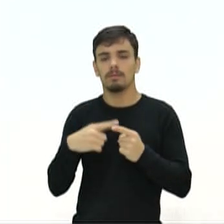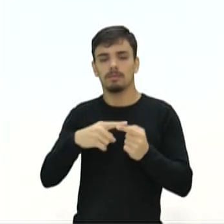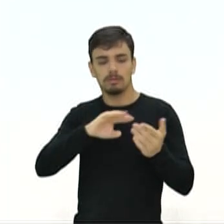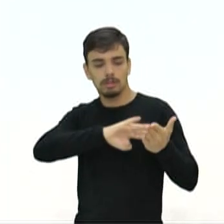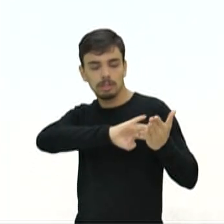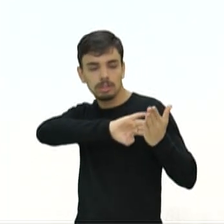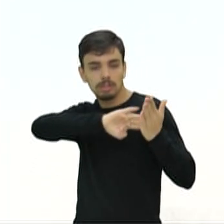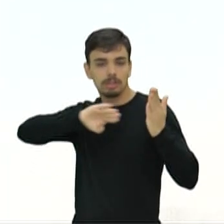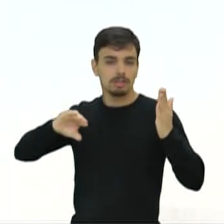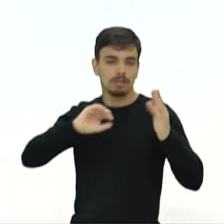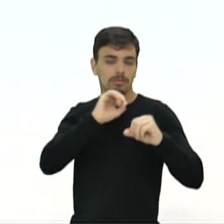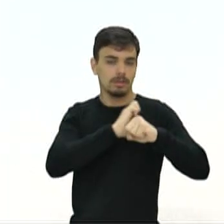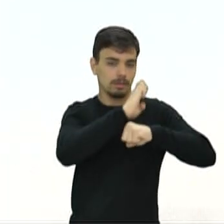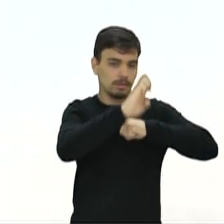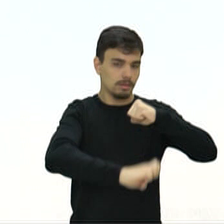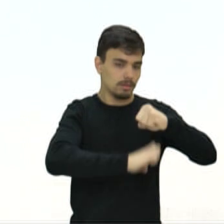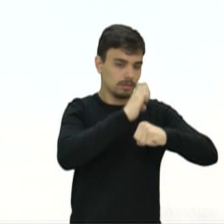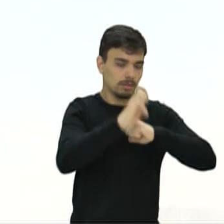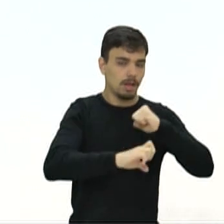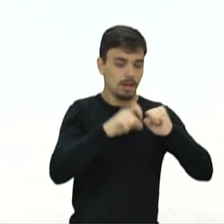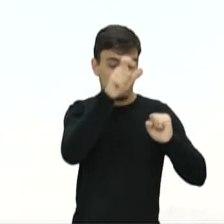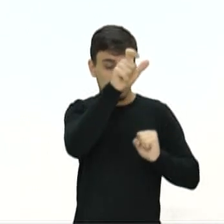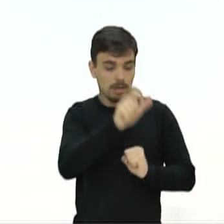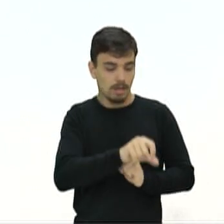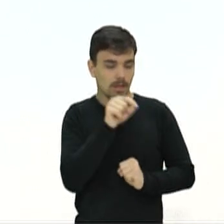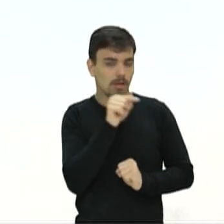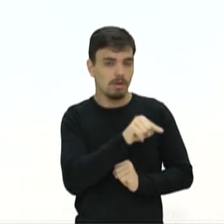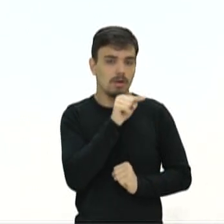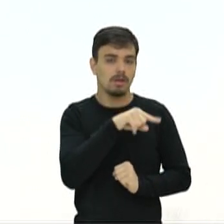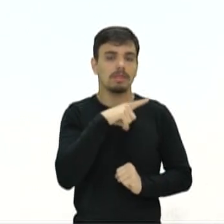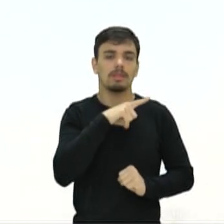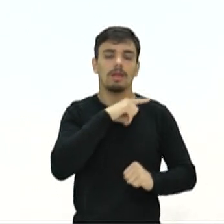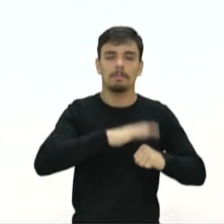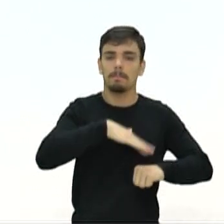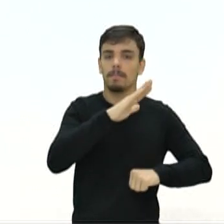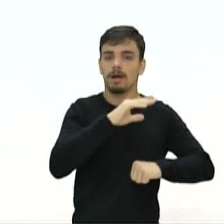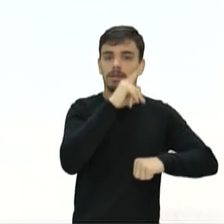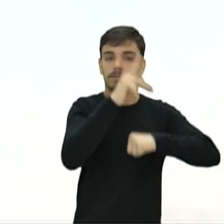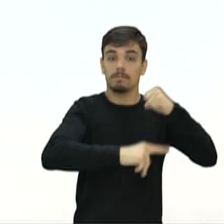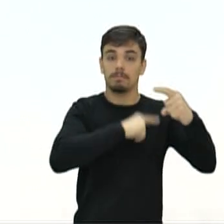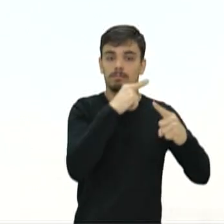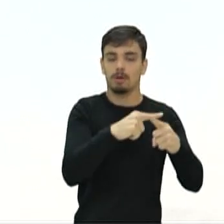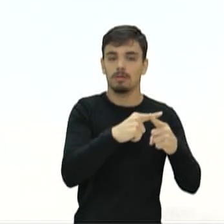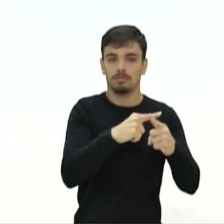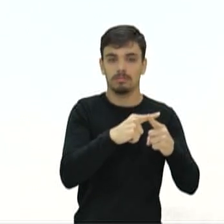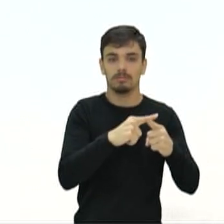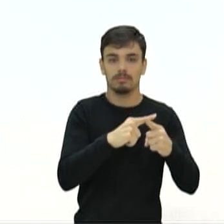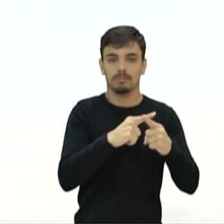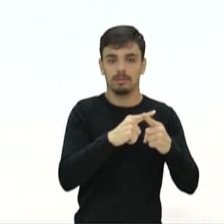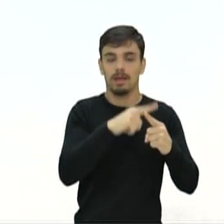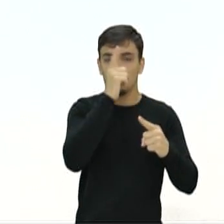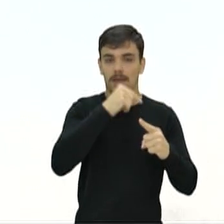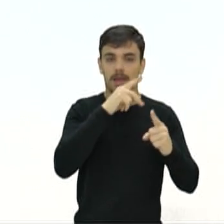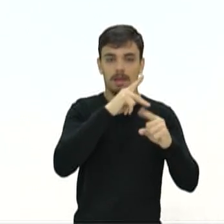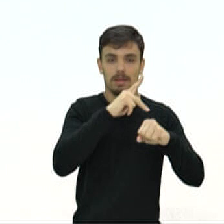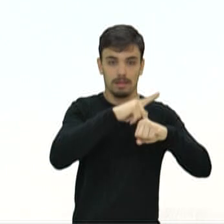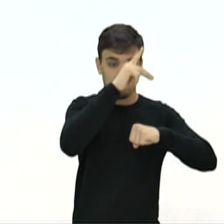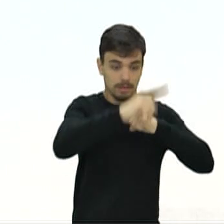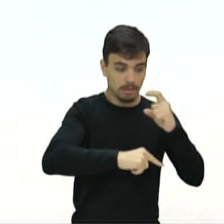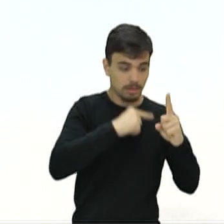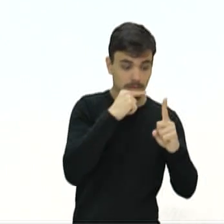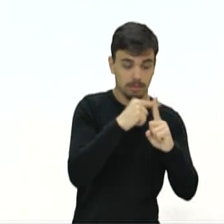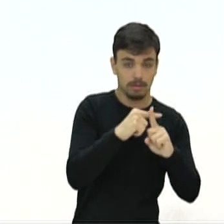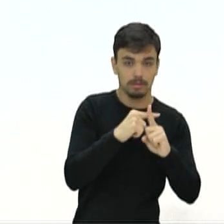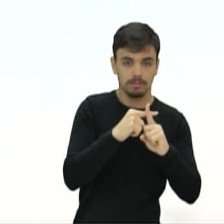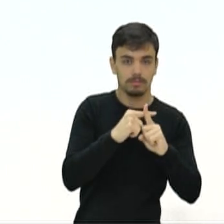retiro elétrons, quer dizer que o corpo vai ficar com mais prótons. Ou seja, ele vai ficar com carga